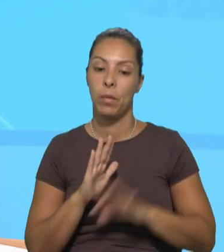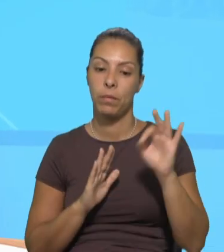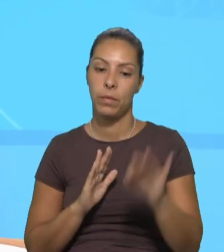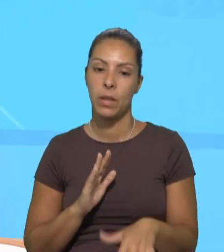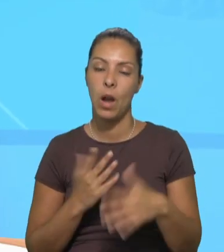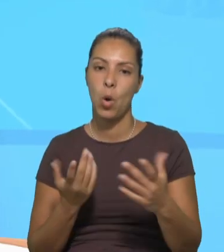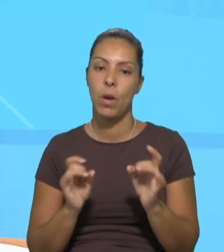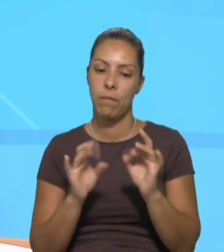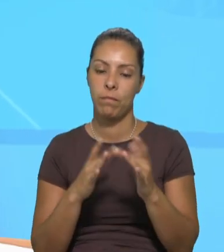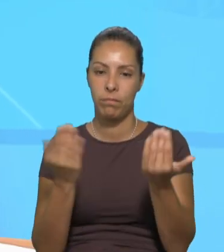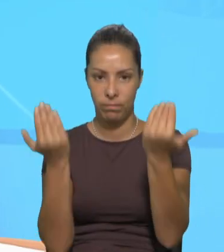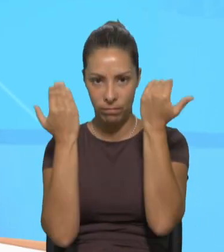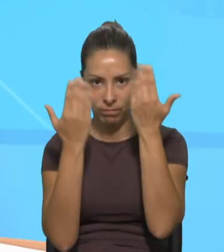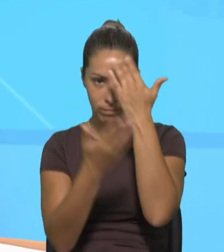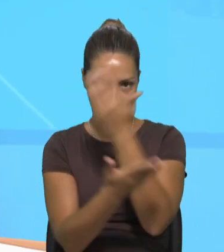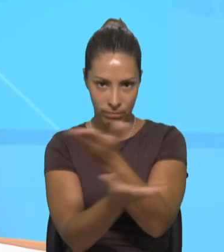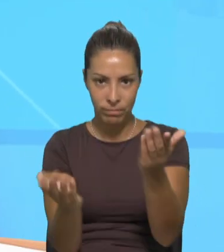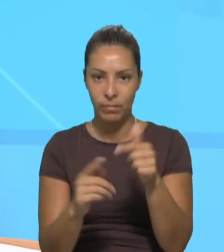seguir a informação que publicamos em